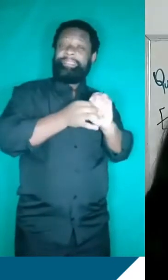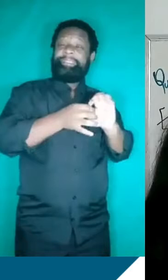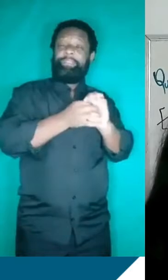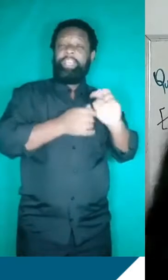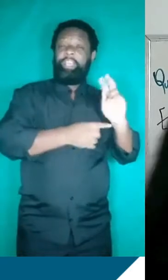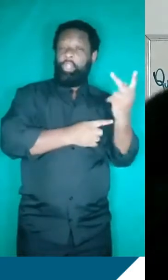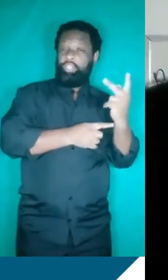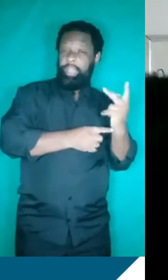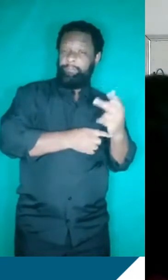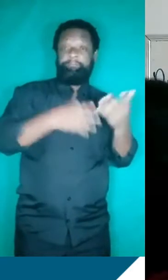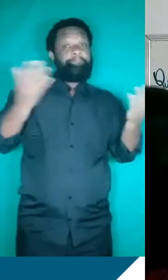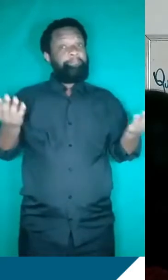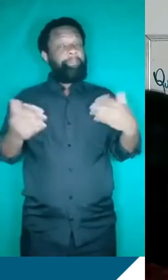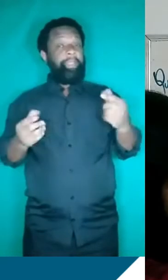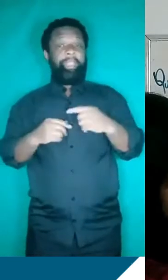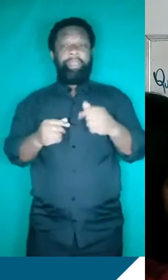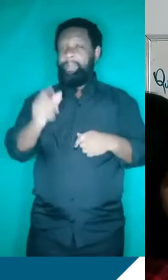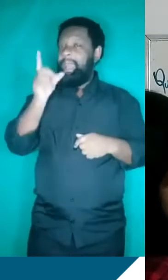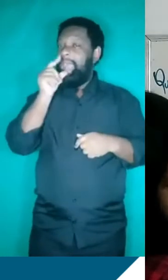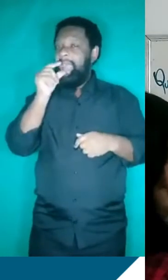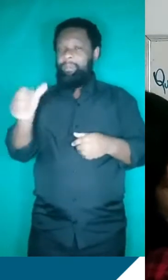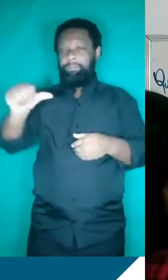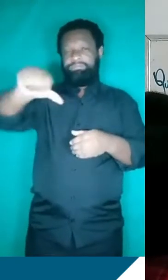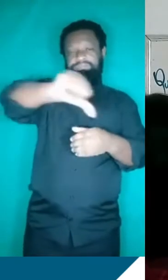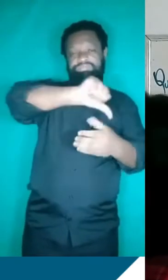ligações de hidrogênio. Então, quando nós colocamos,